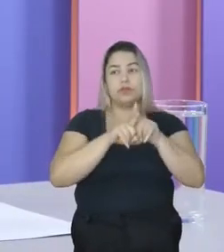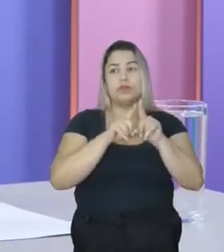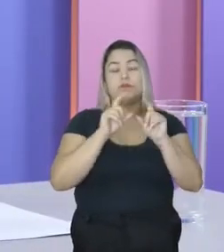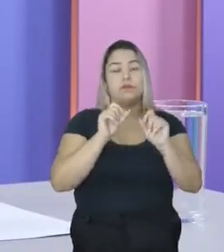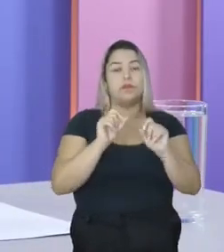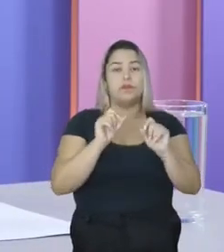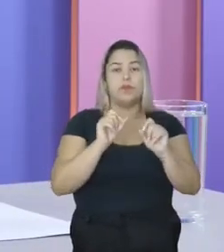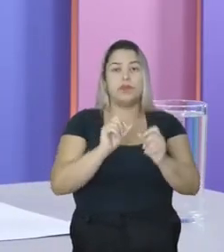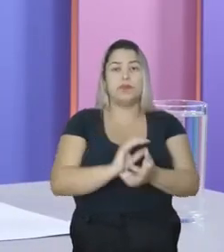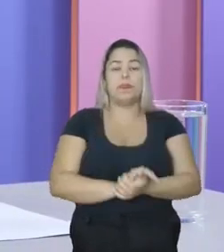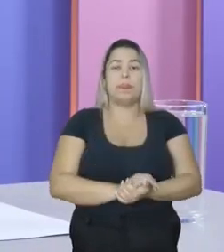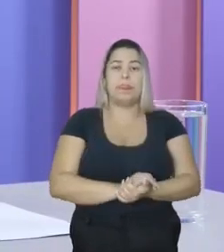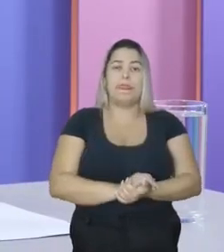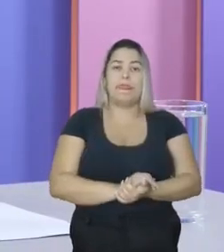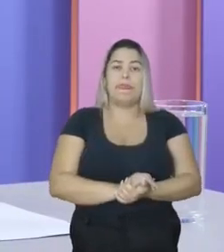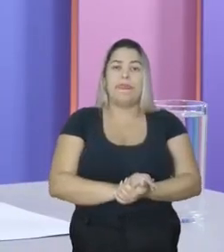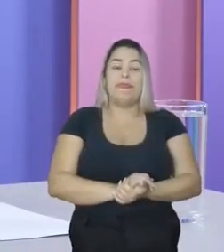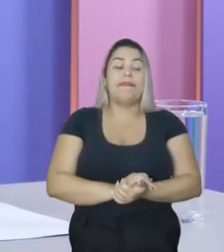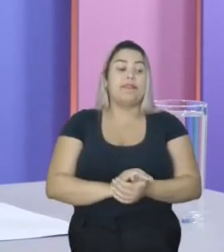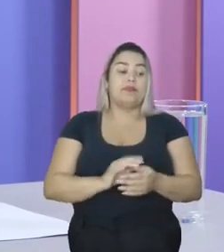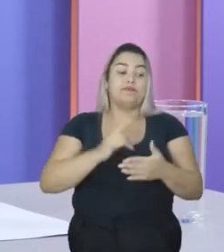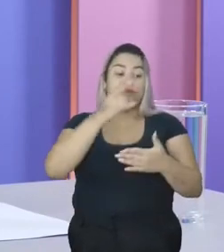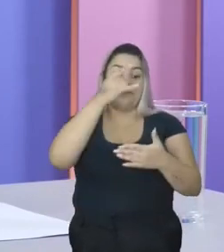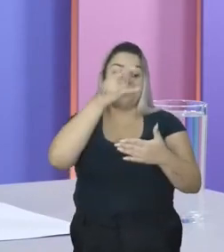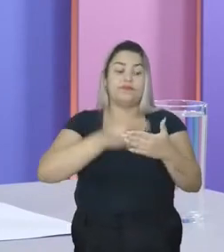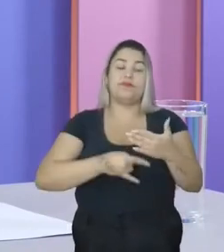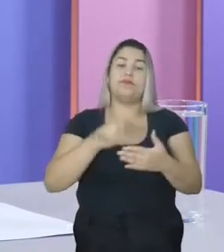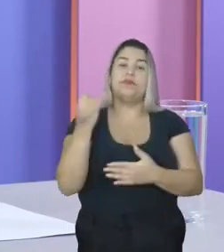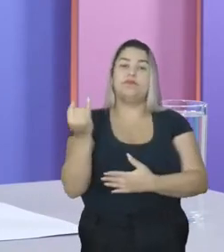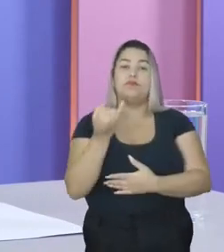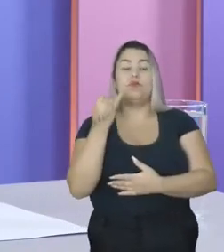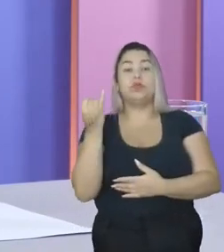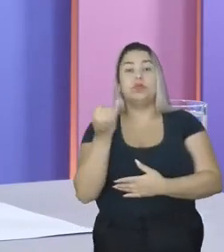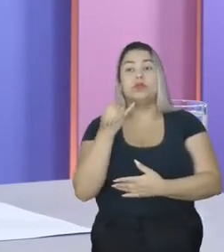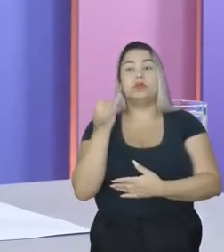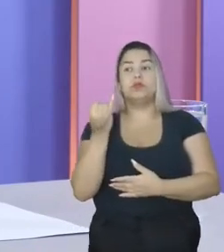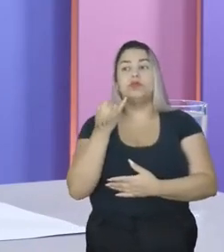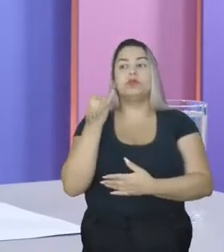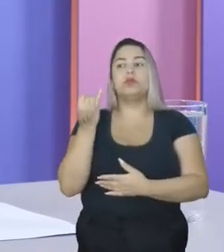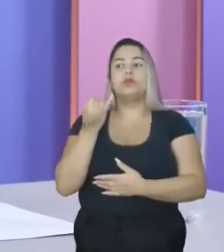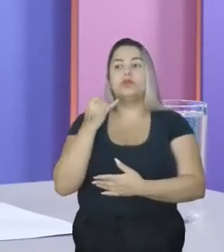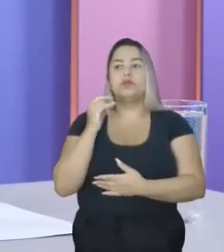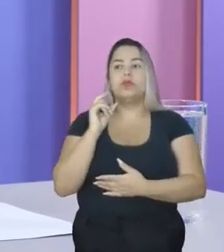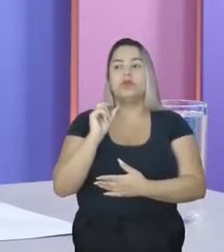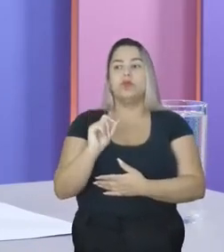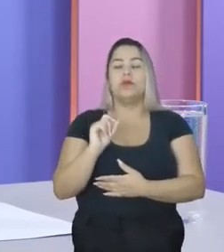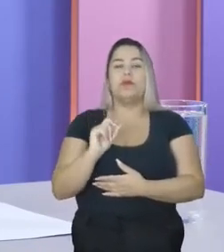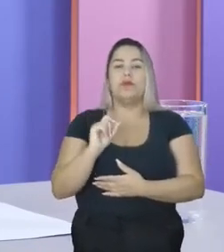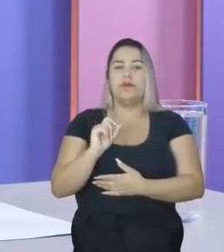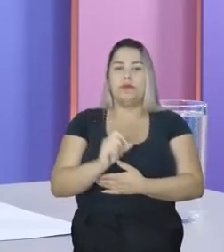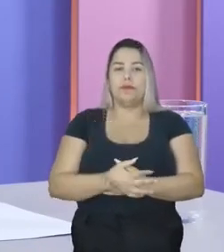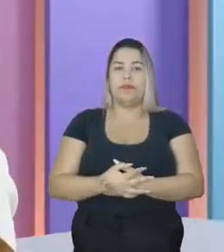ali no documento, uma reivindicação importantíssima era